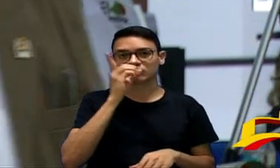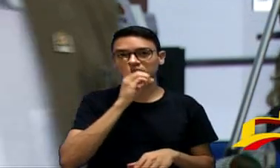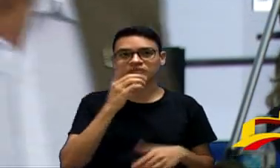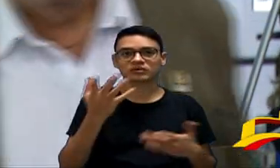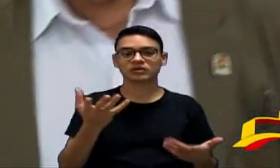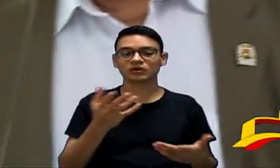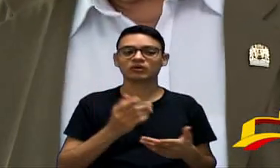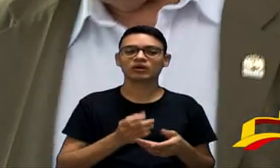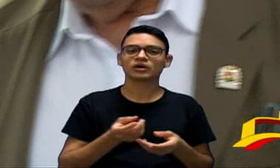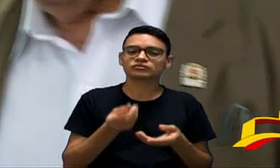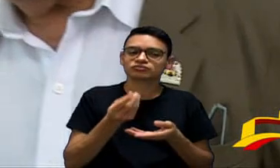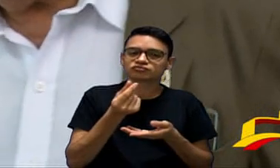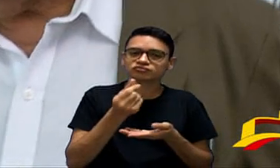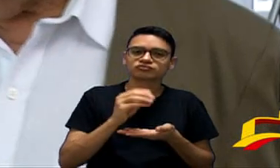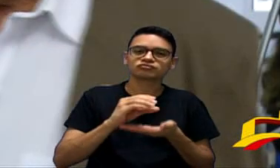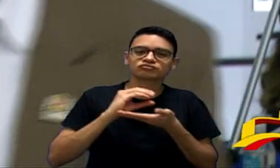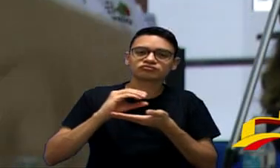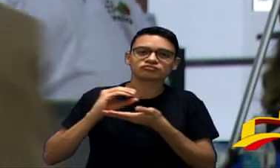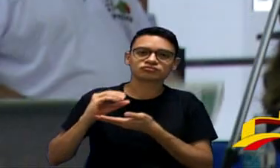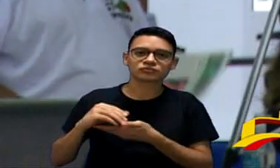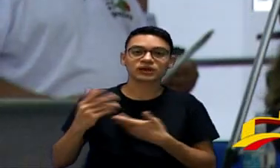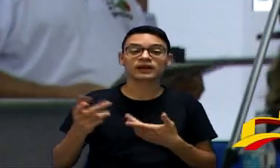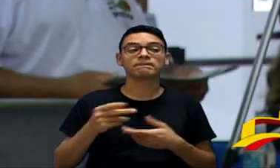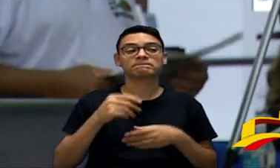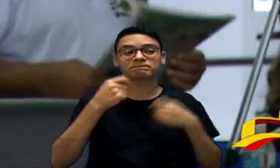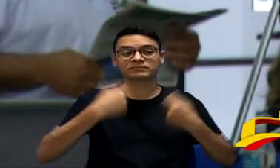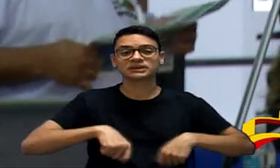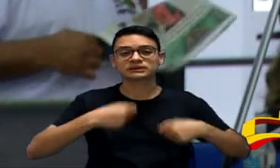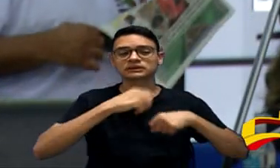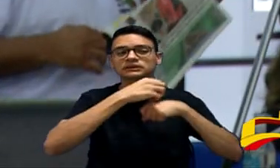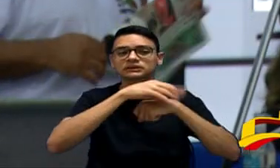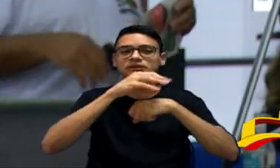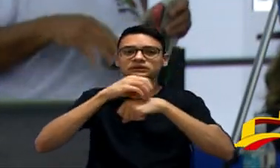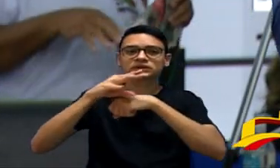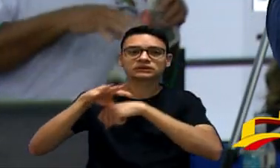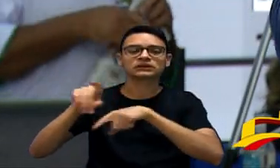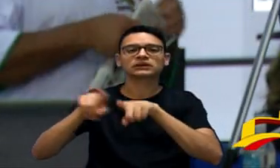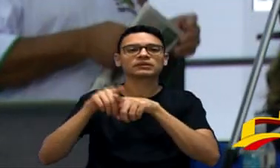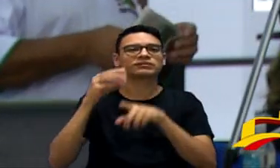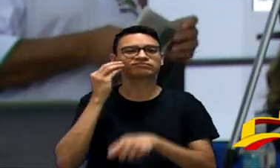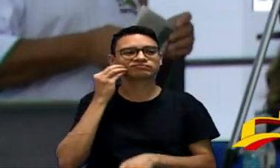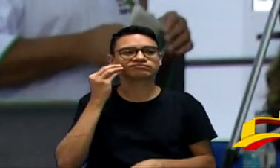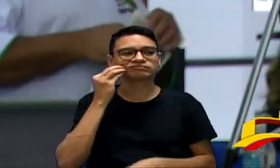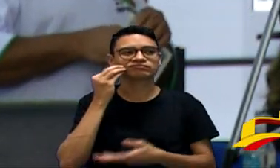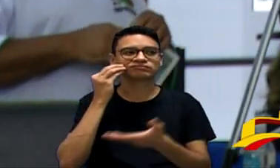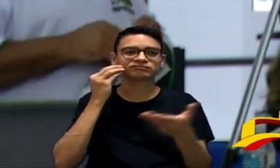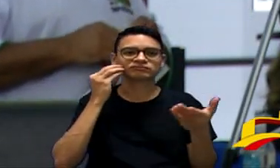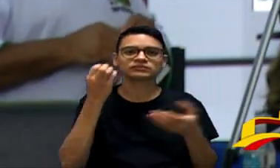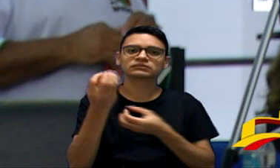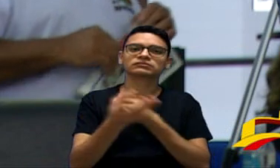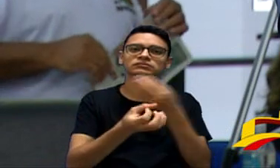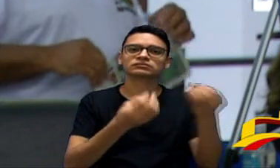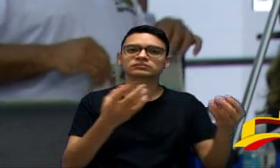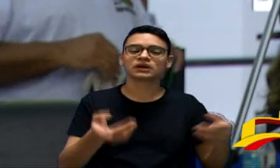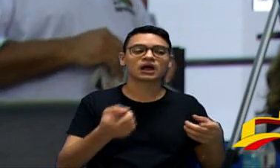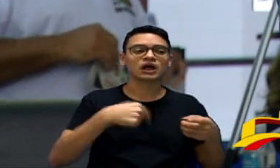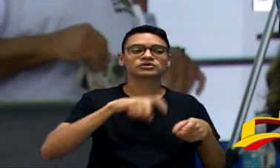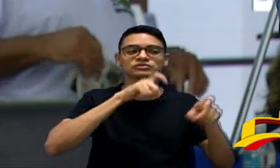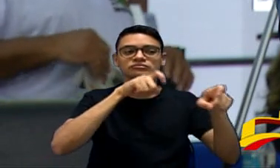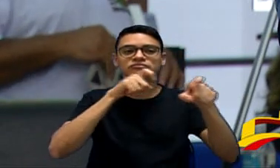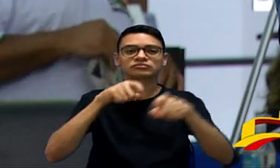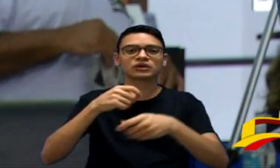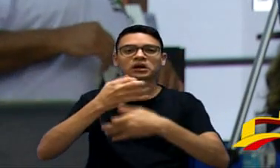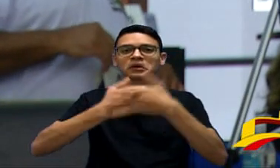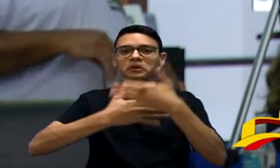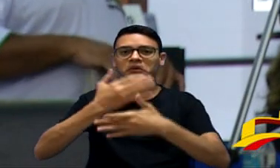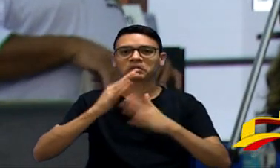ninguém. Eles precisam de sugestões e de oportunidade também. Ele falou, a gente não incomoda na periferia, não incomoda as casas e vai